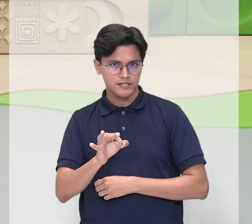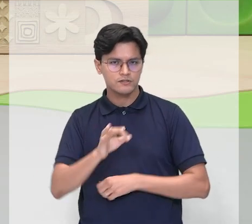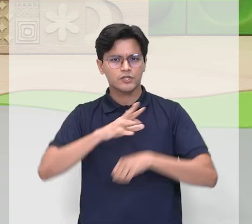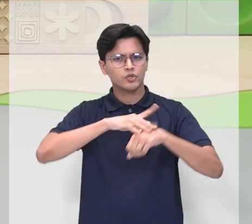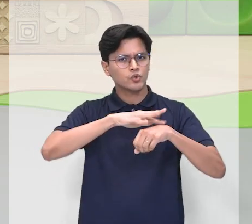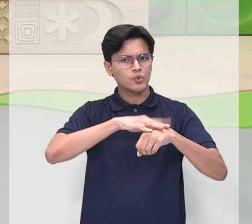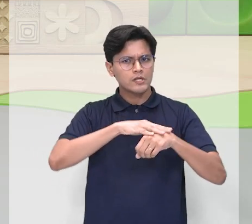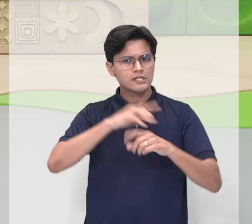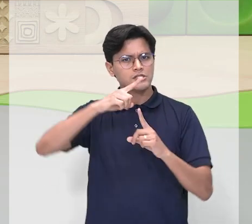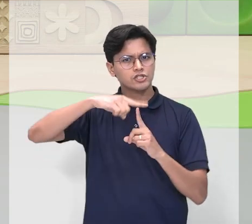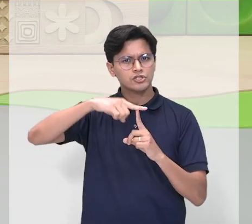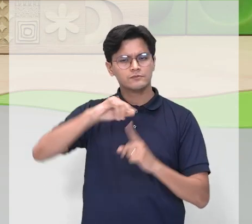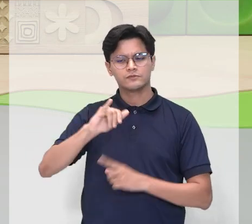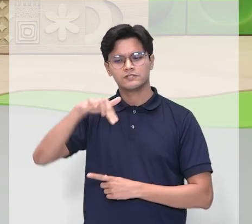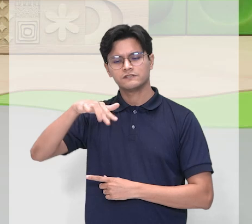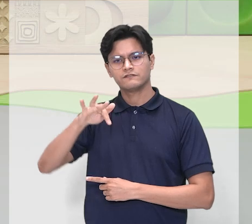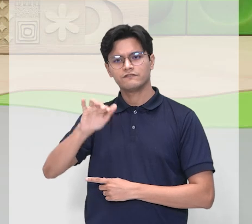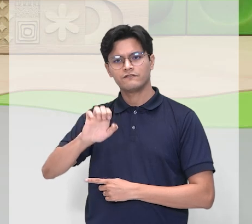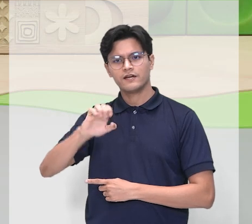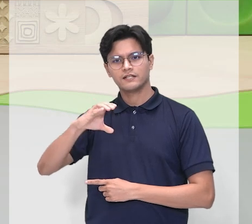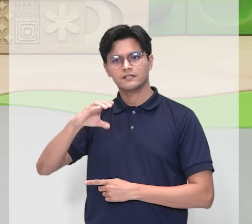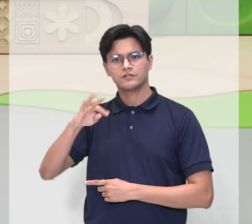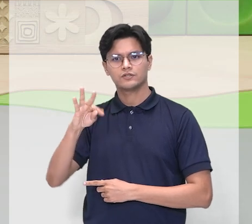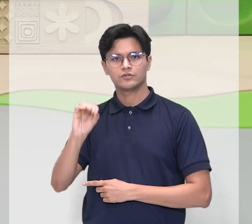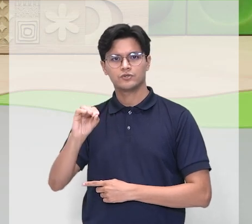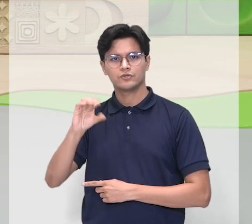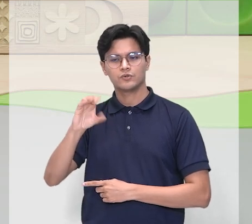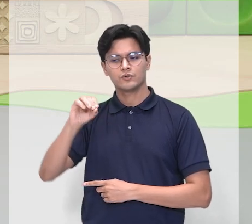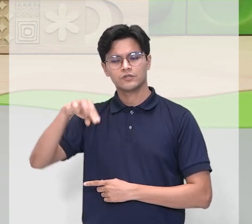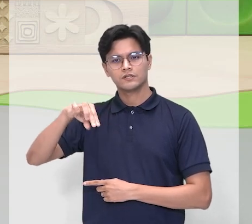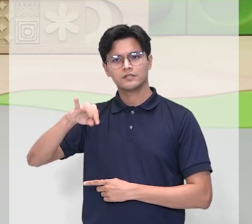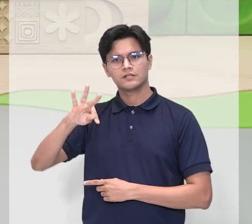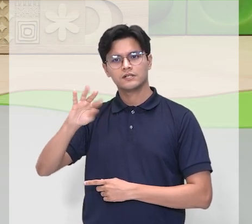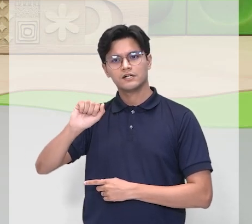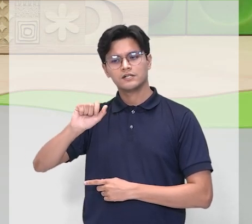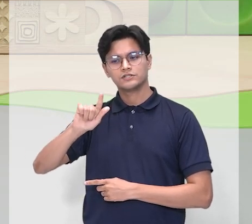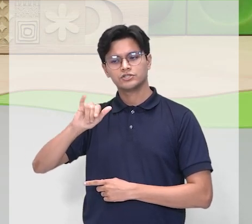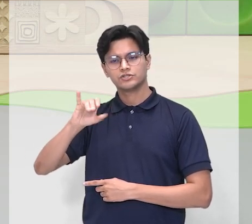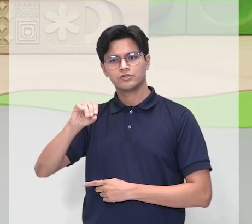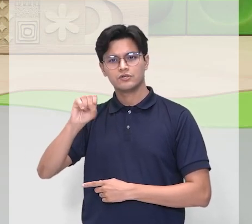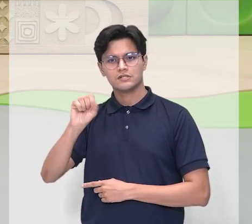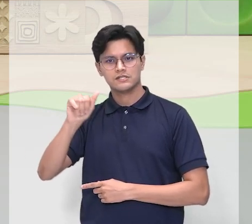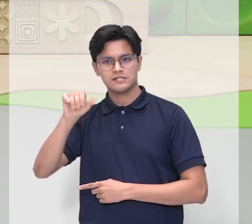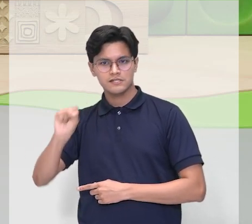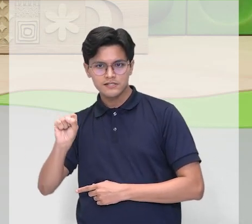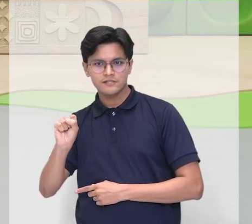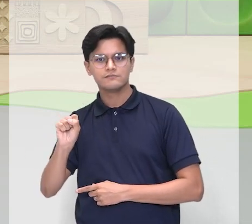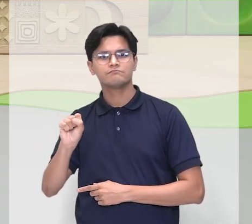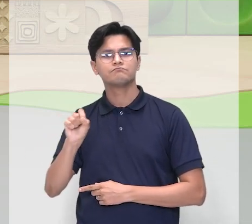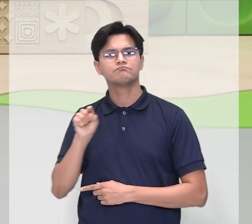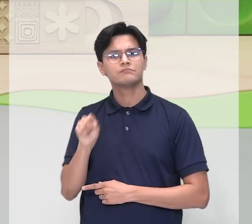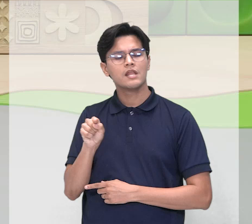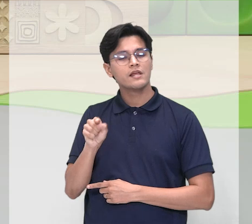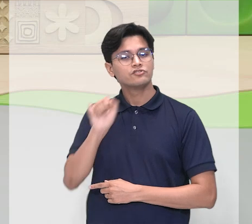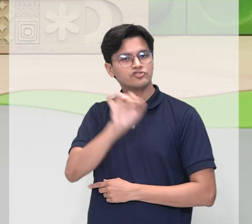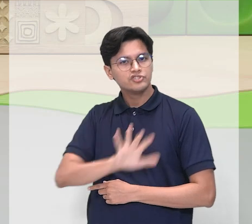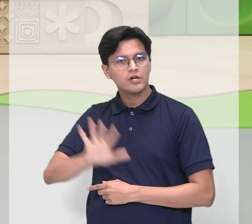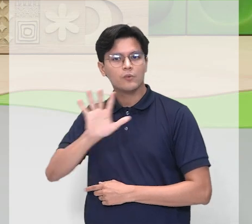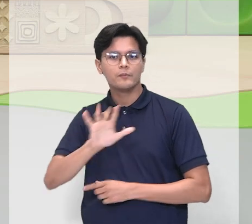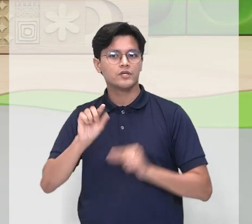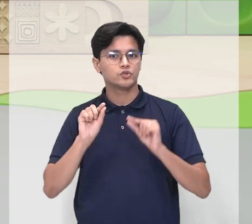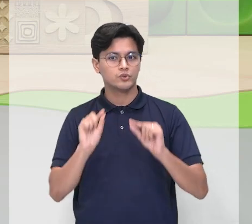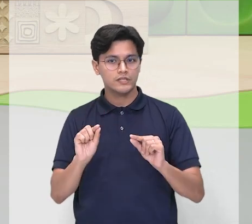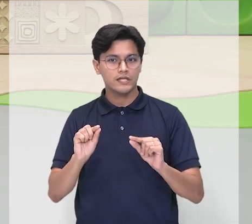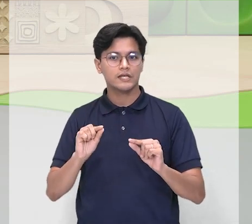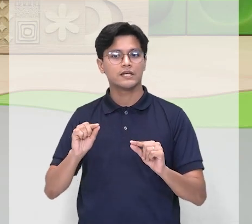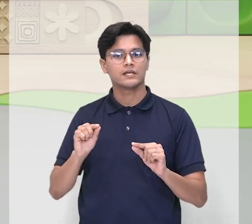infecto-contagiosas? Elas são geralmente provocadas por micro-organismos que invadem o nosso